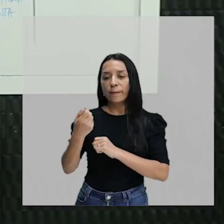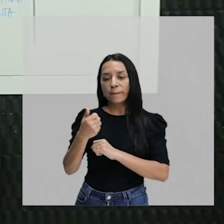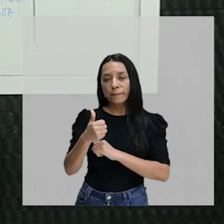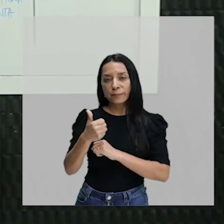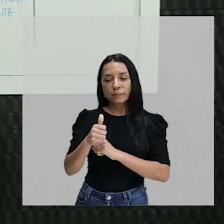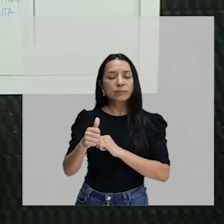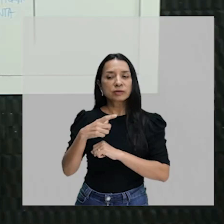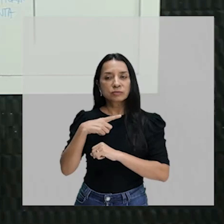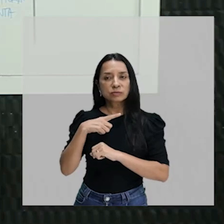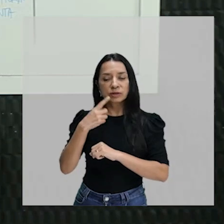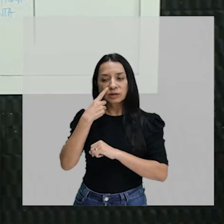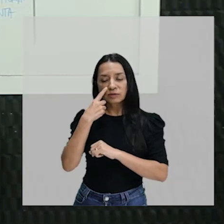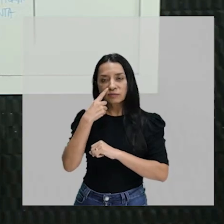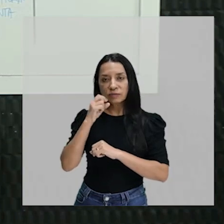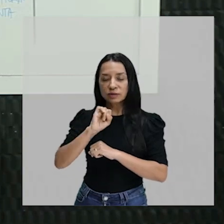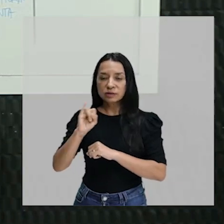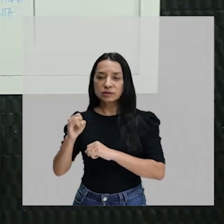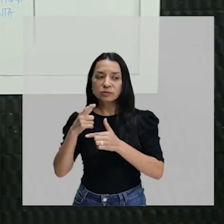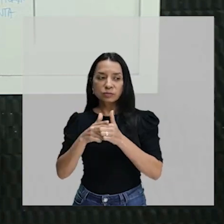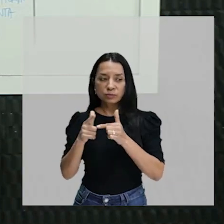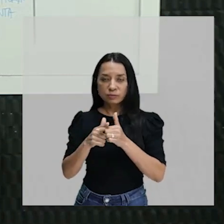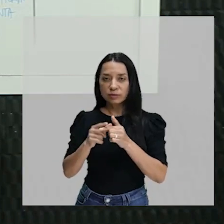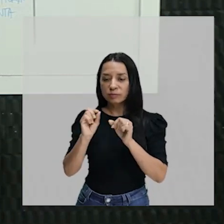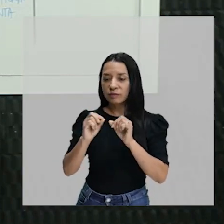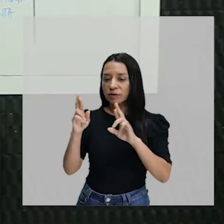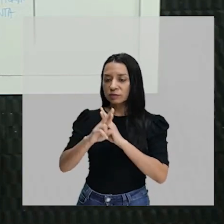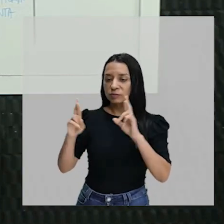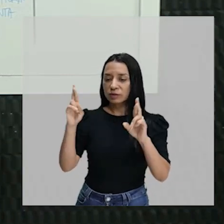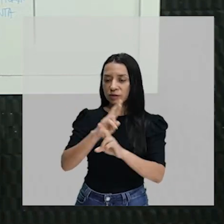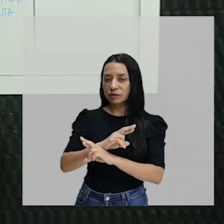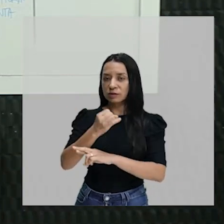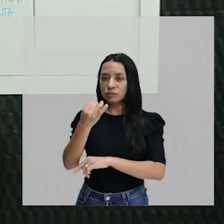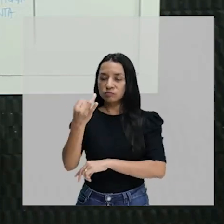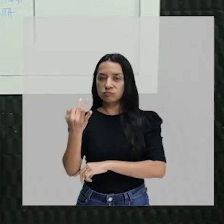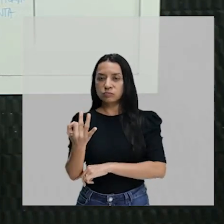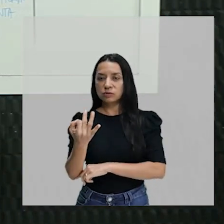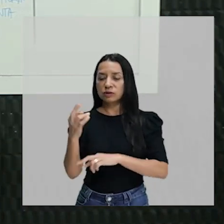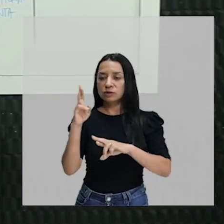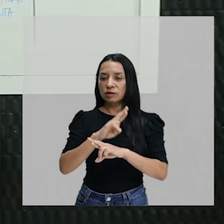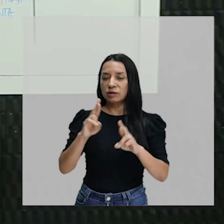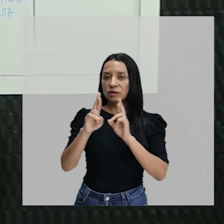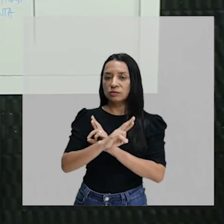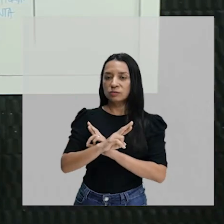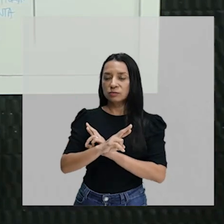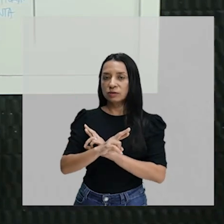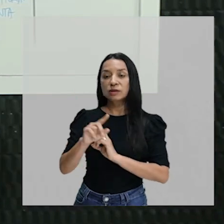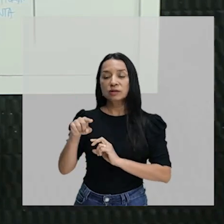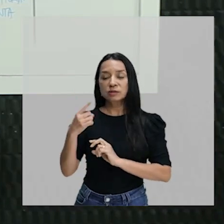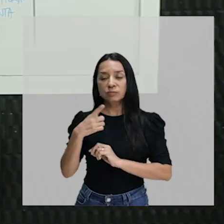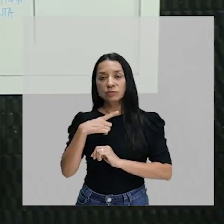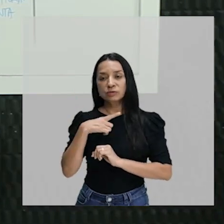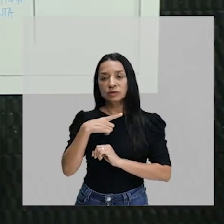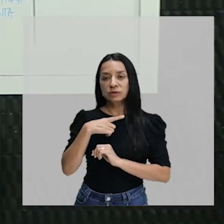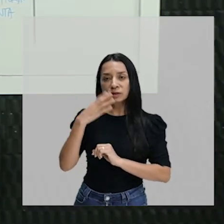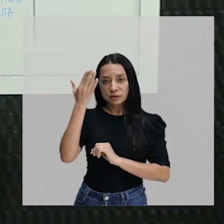ele faz uma relação entre quantidades de relaciona a quantidade depois você tem que ver se